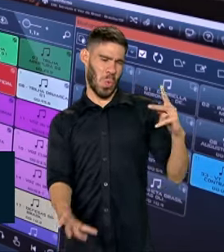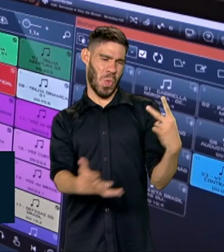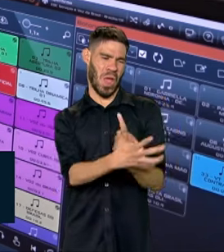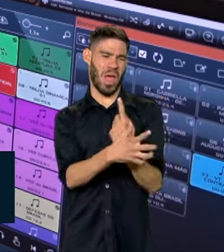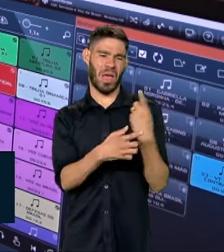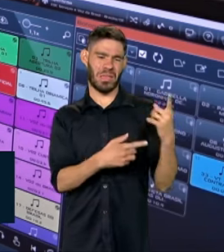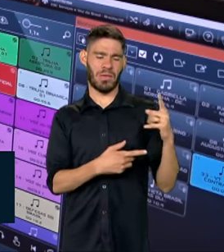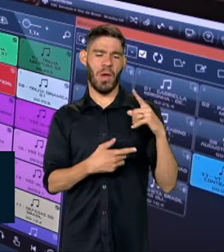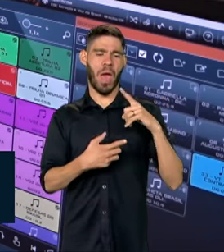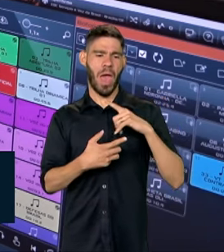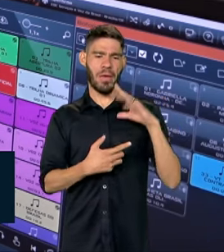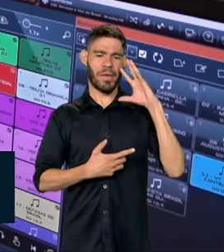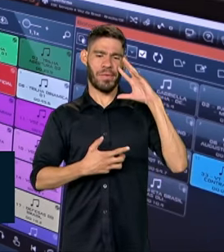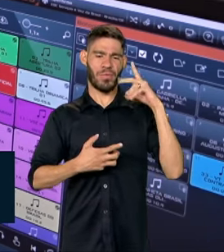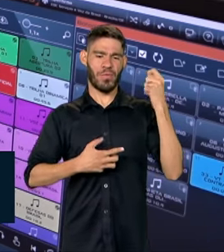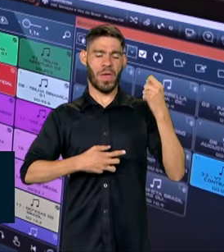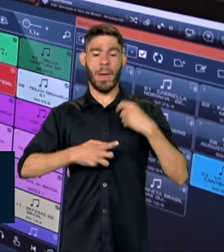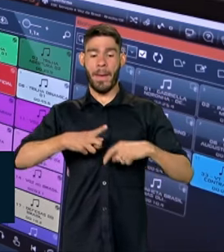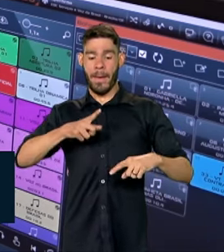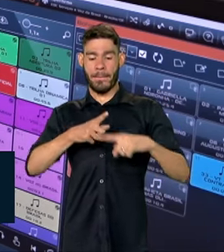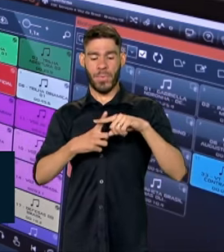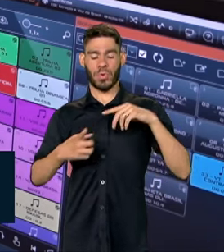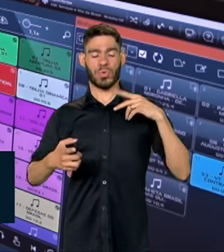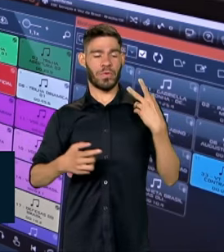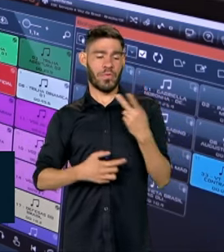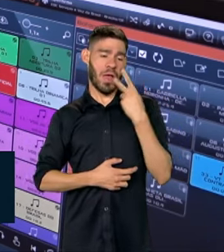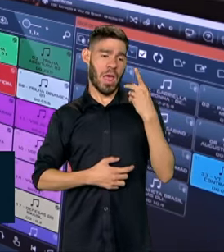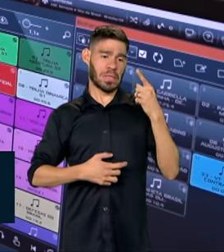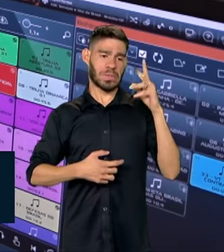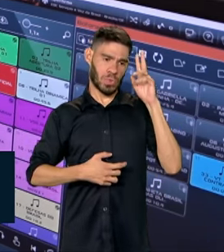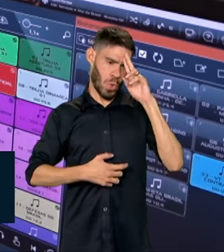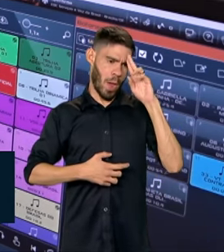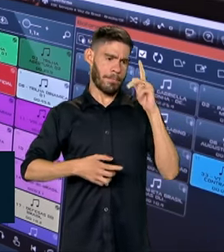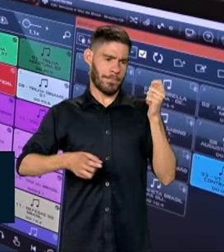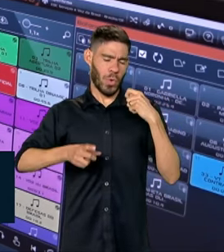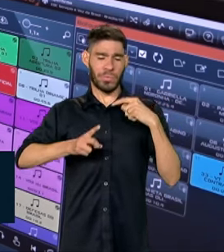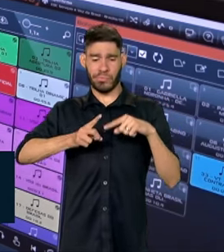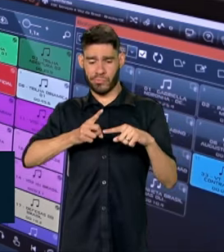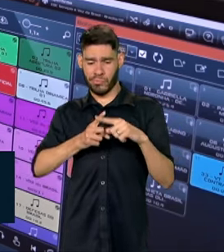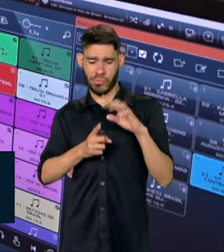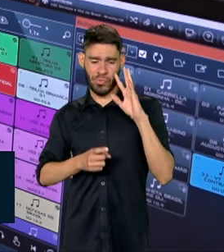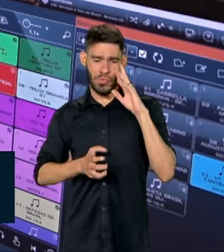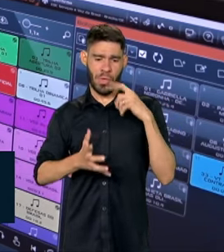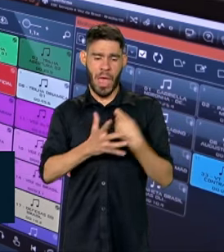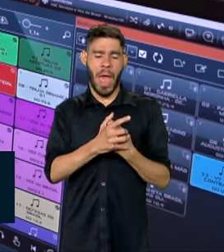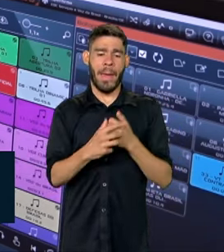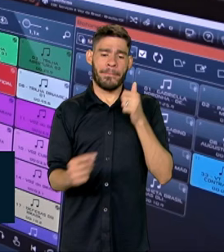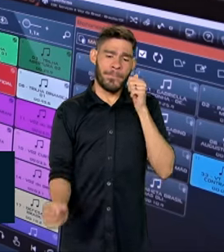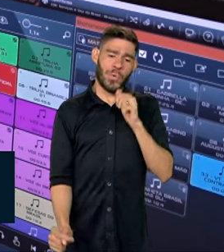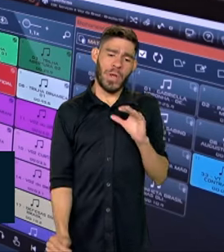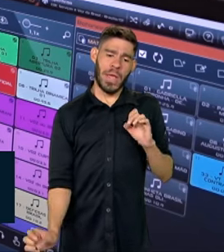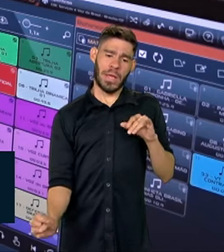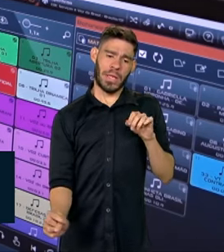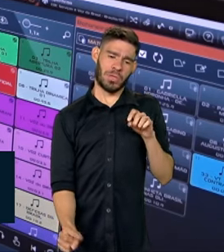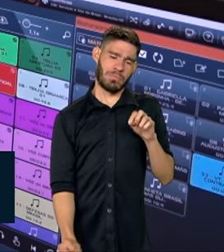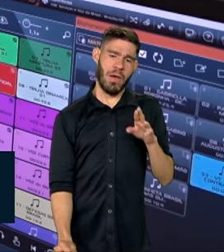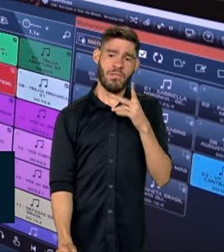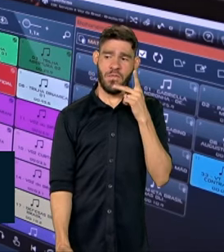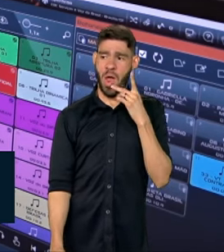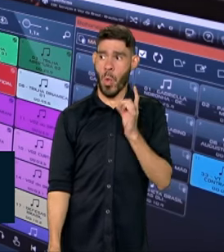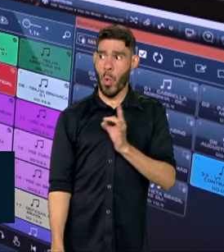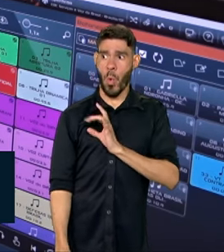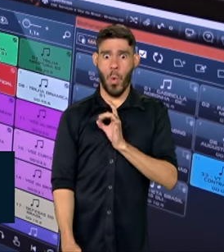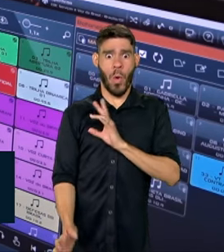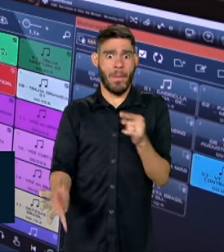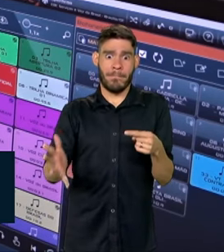positivo, né? Se é que a gente pode dizer que uma história como essa pode ter um desfecho positivo. A Cleide Maia, ela relatou que ela teve muito medo de fazer